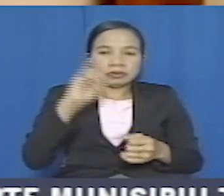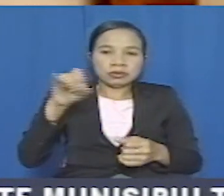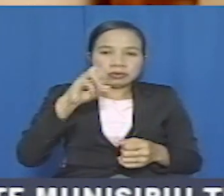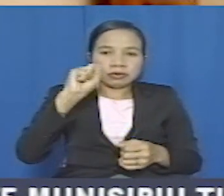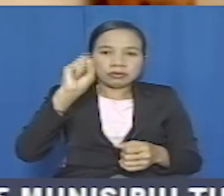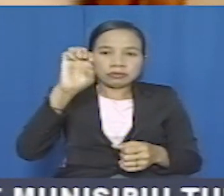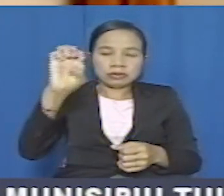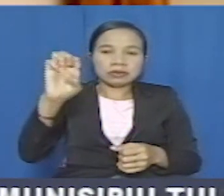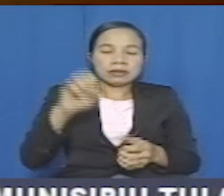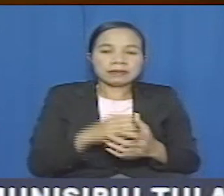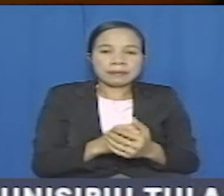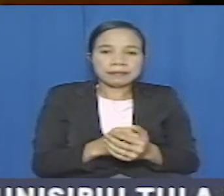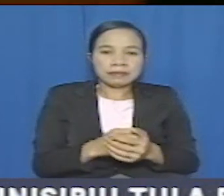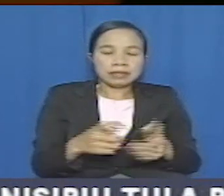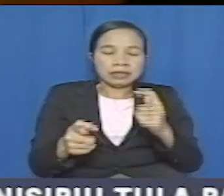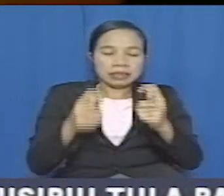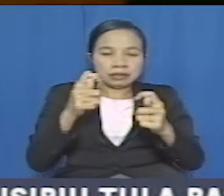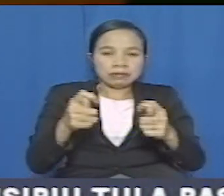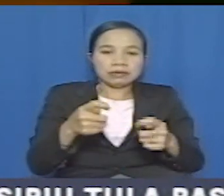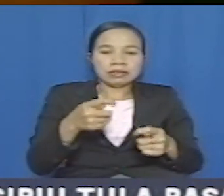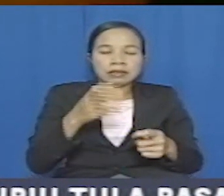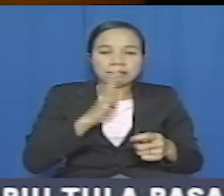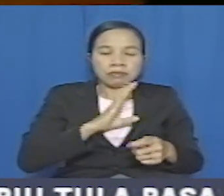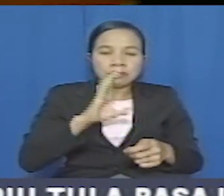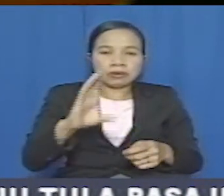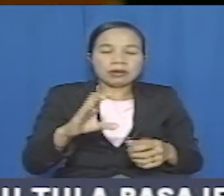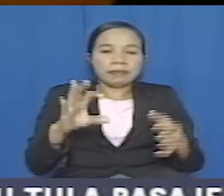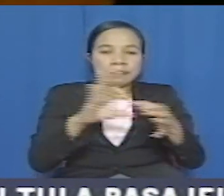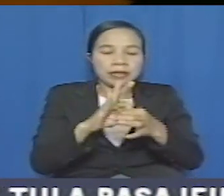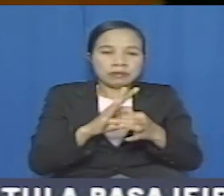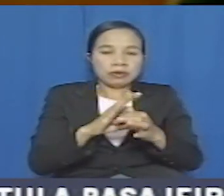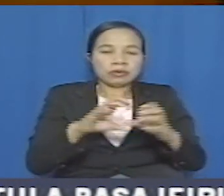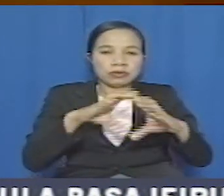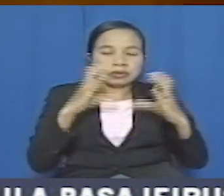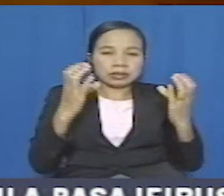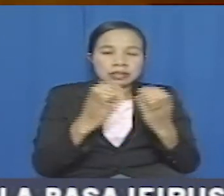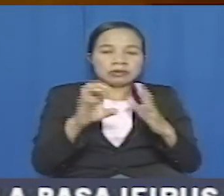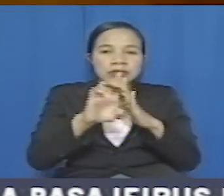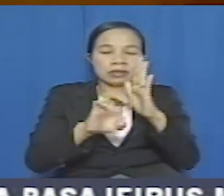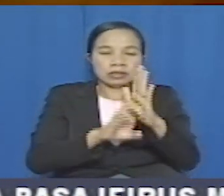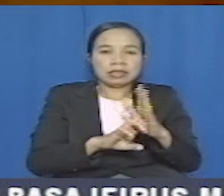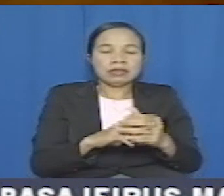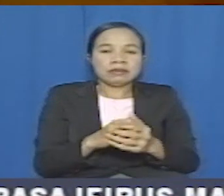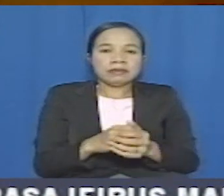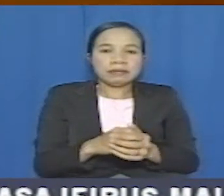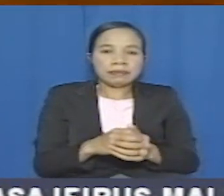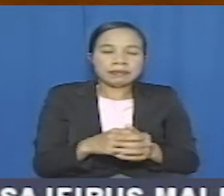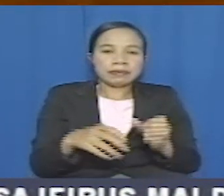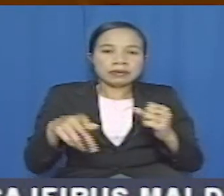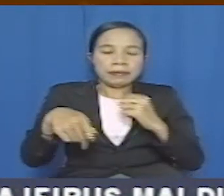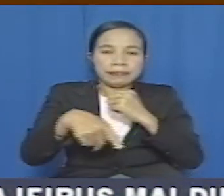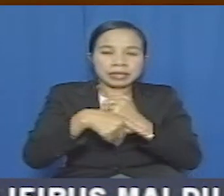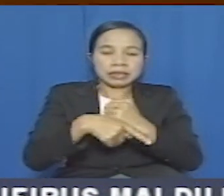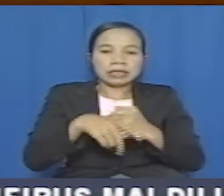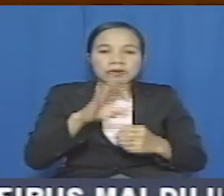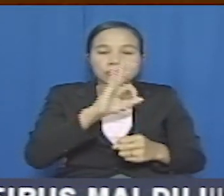Terça-feira semana, né, Tribunal Distrital Baucau halo julgamento ba ex-membro Conselho Estado, atual conselheiro máximo, partido conto José dos